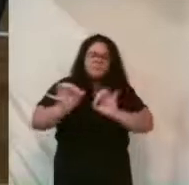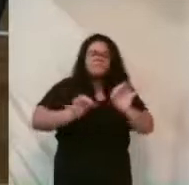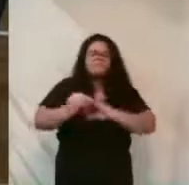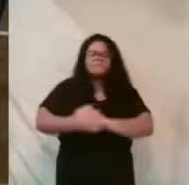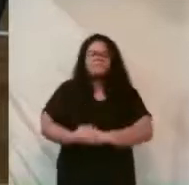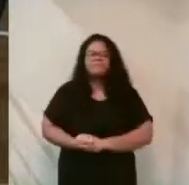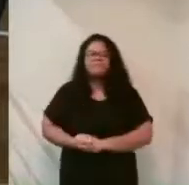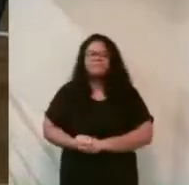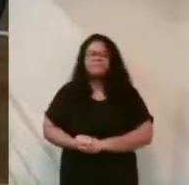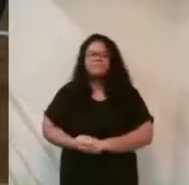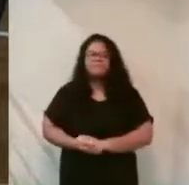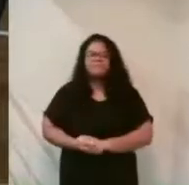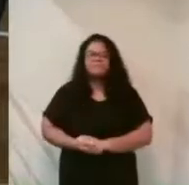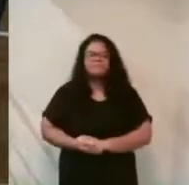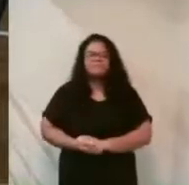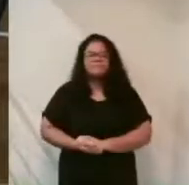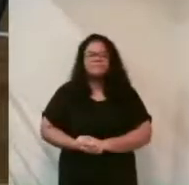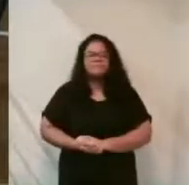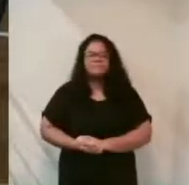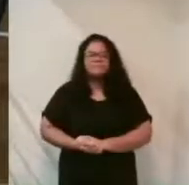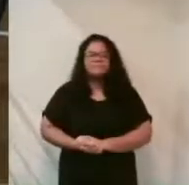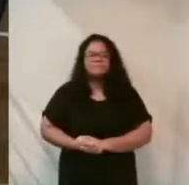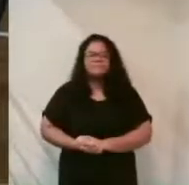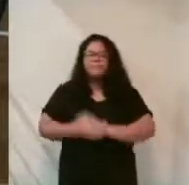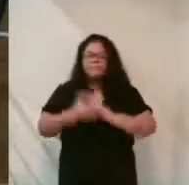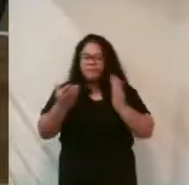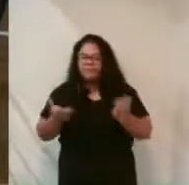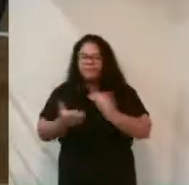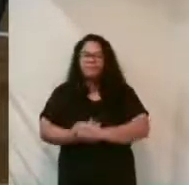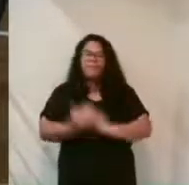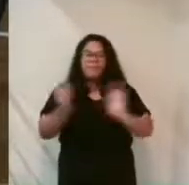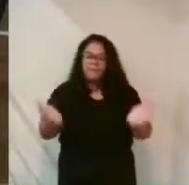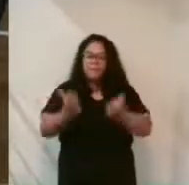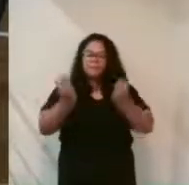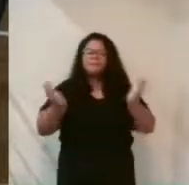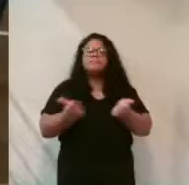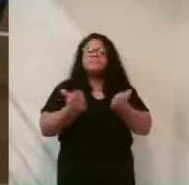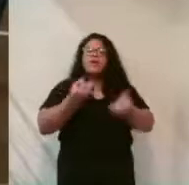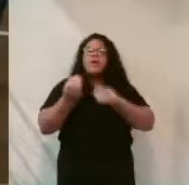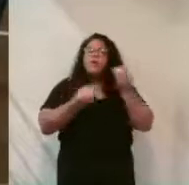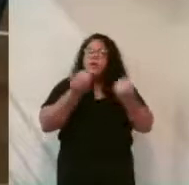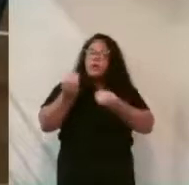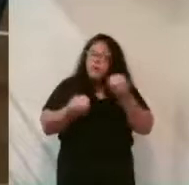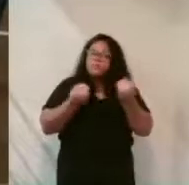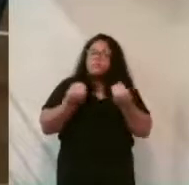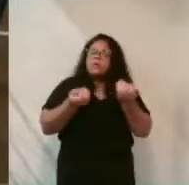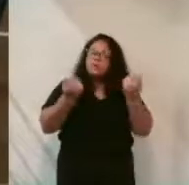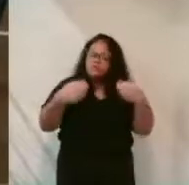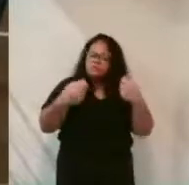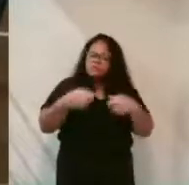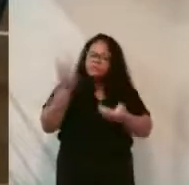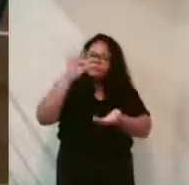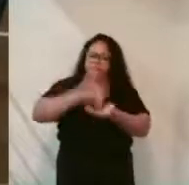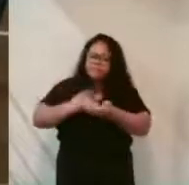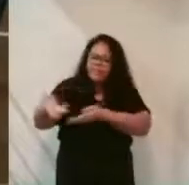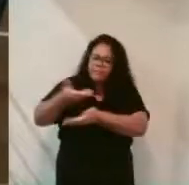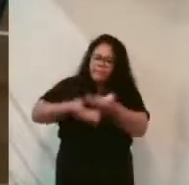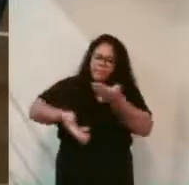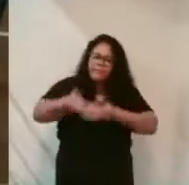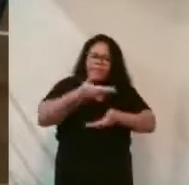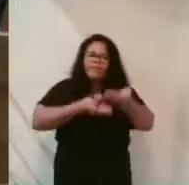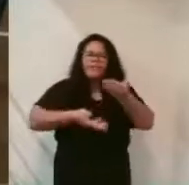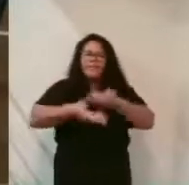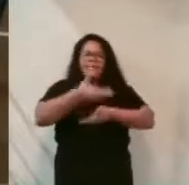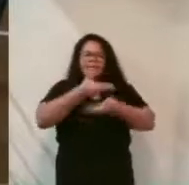contribuição mais propositiva da necessidade dessa articulação